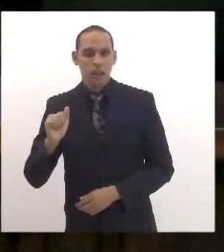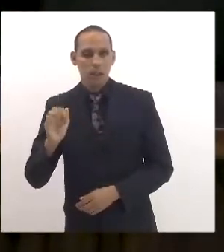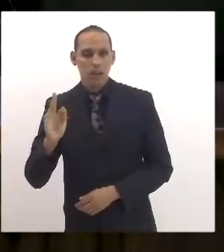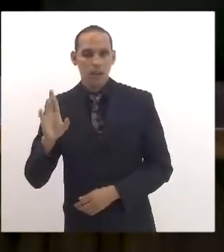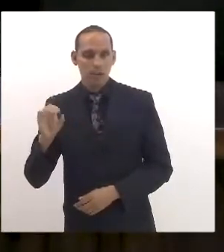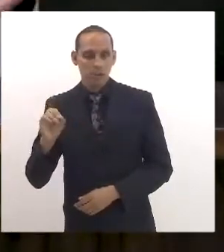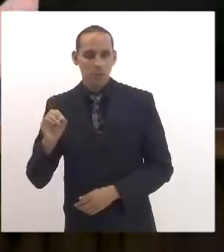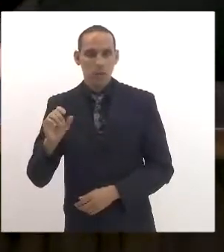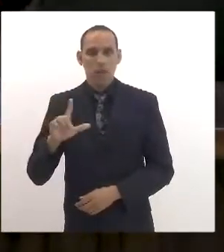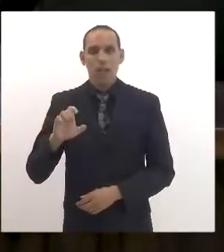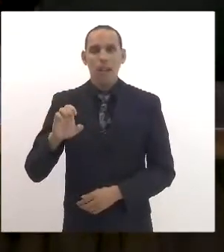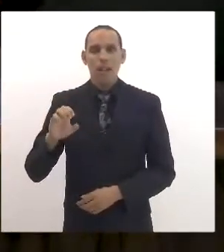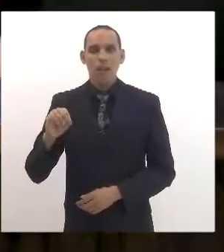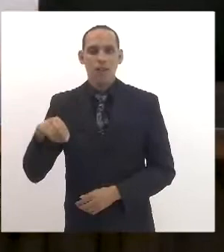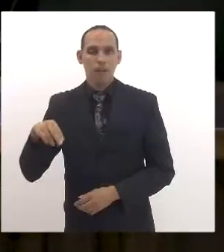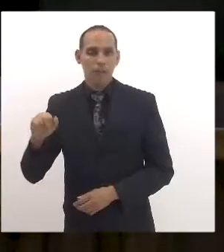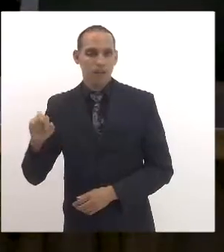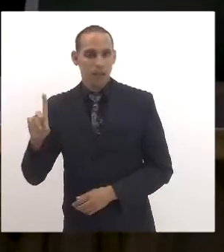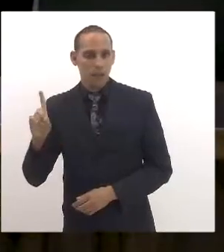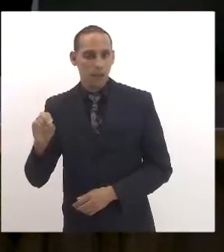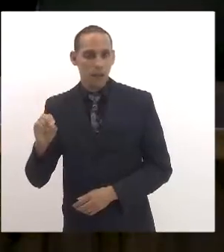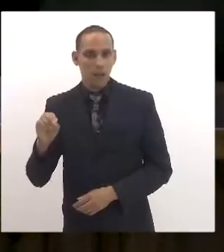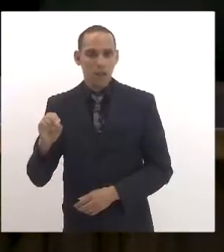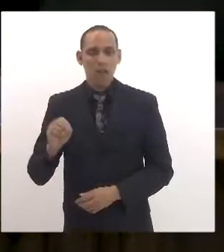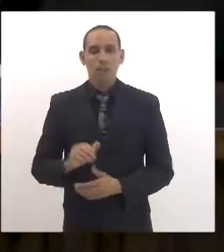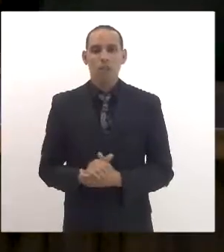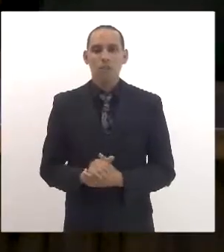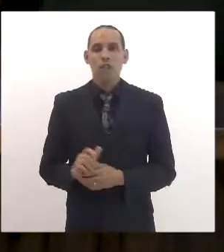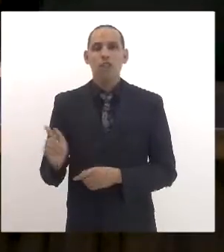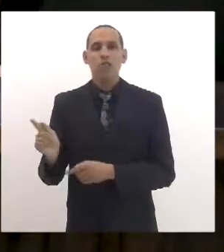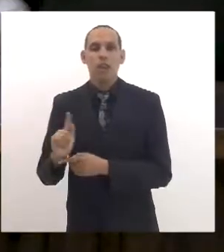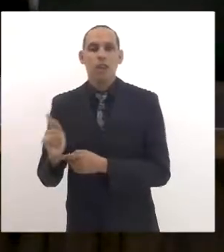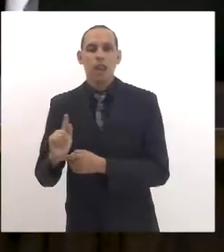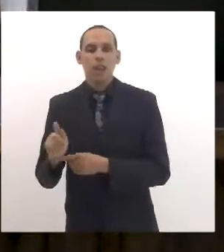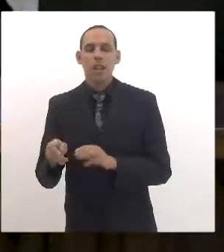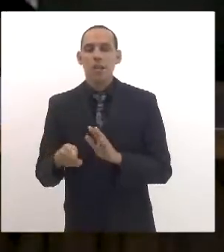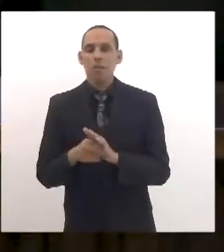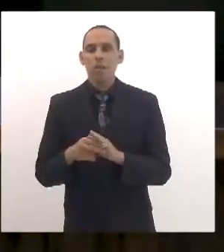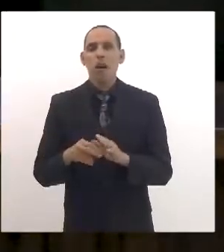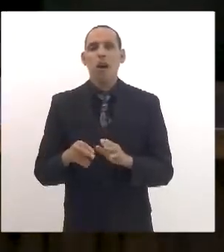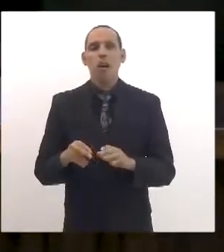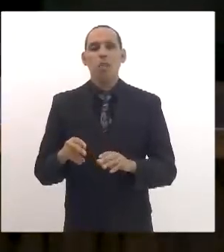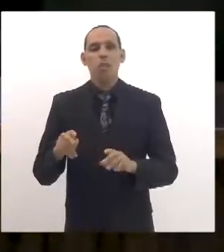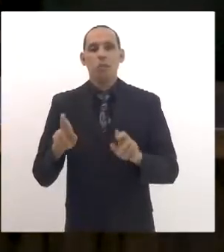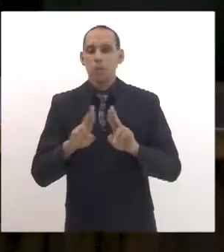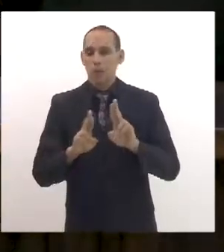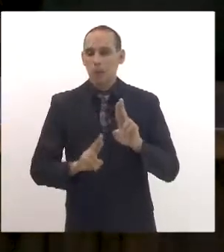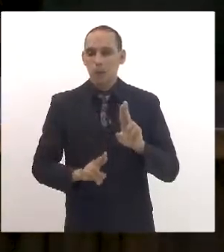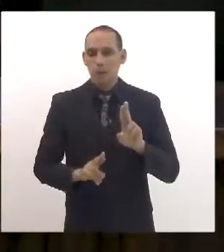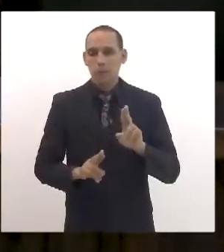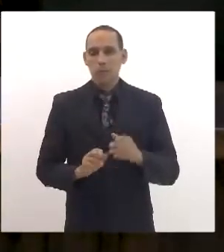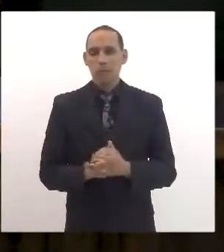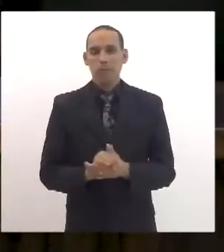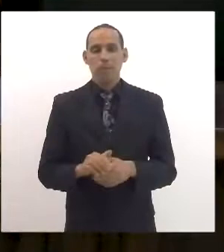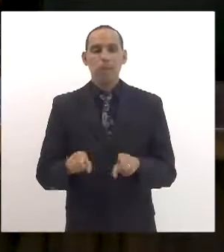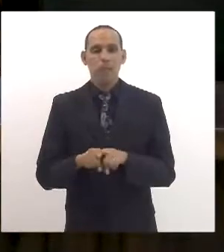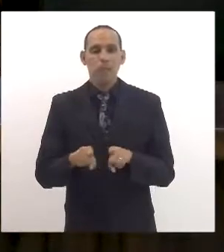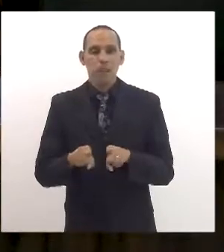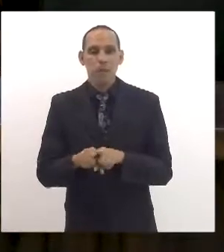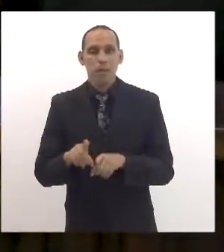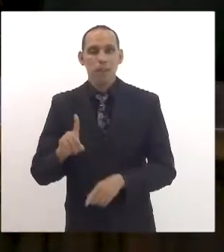Leonardo Melo, gerente de desenvolvimento institucional do Parque Tecnológico da UFRJ, Aguinaldo Elcio Guimarães Júnior, diretor